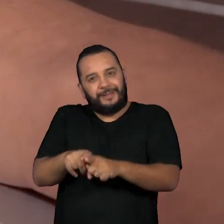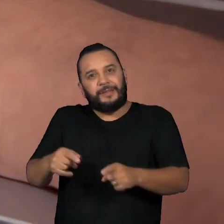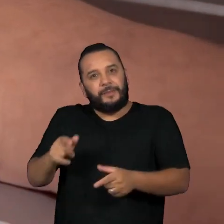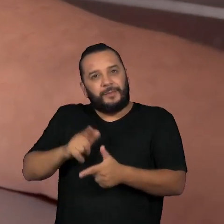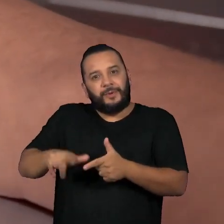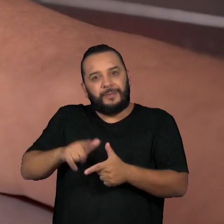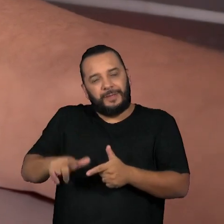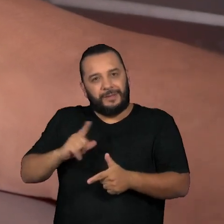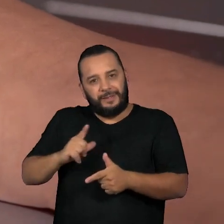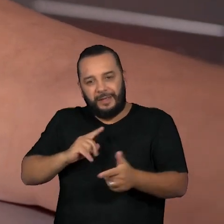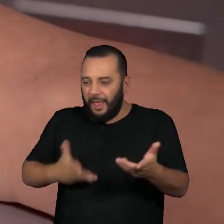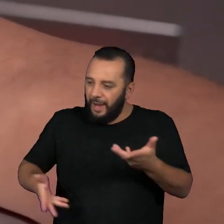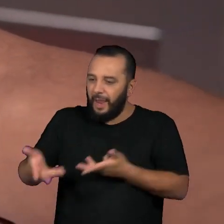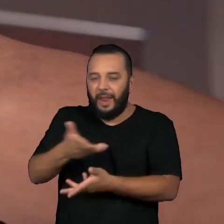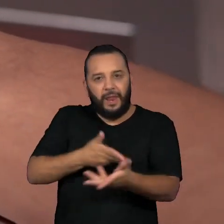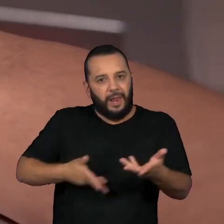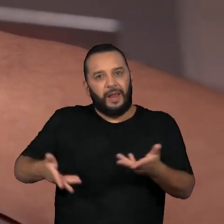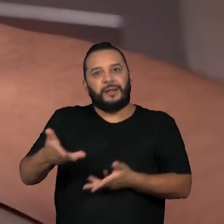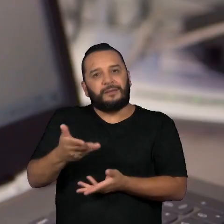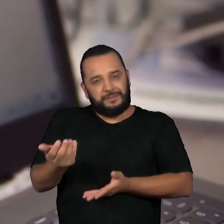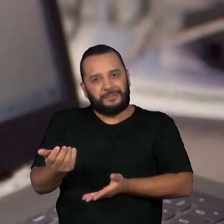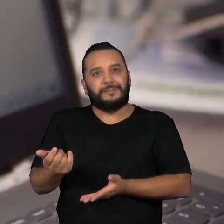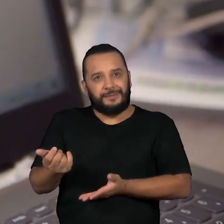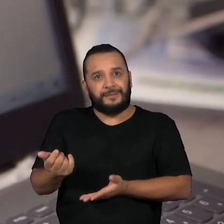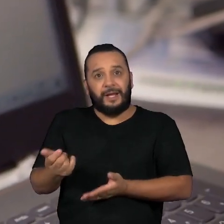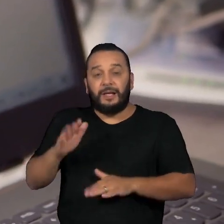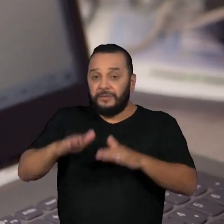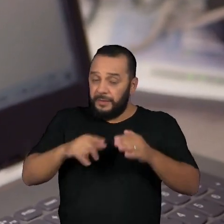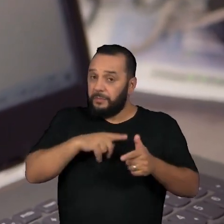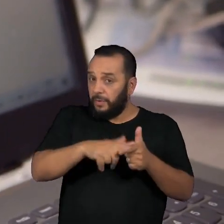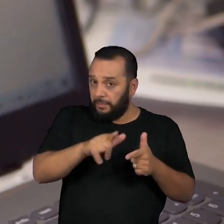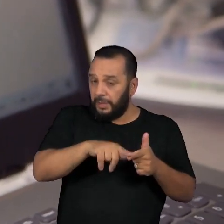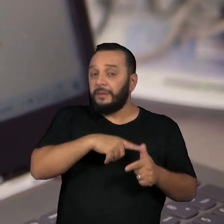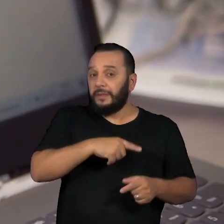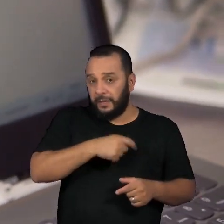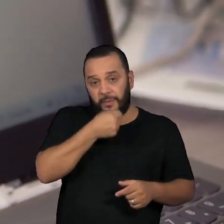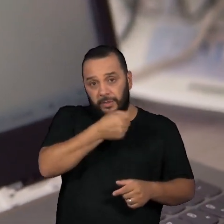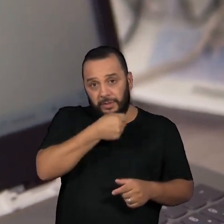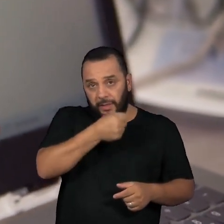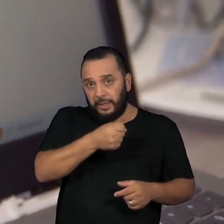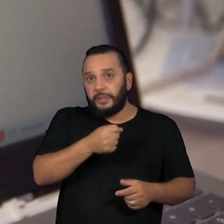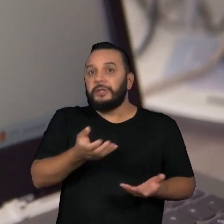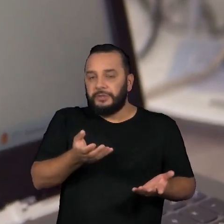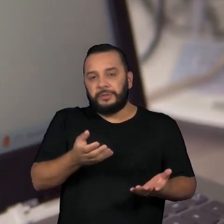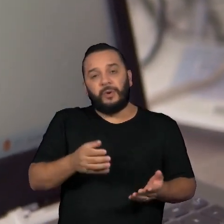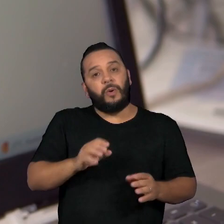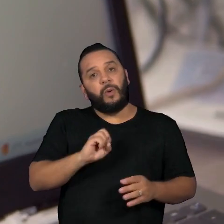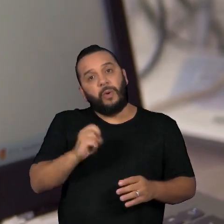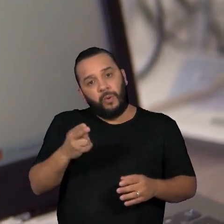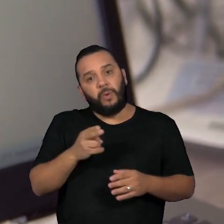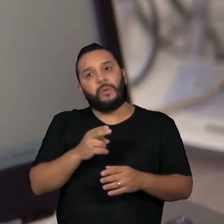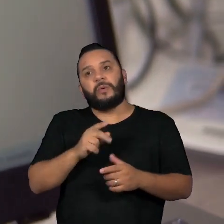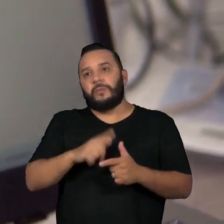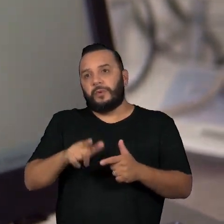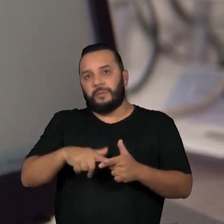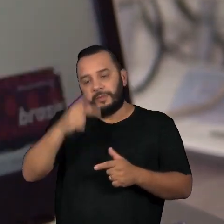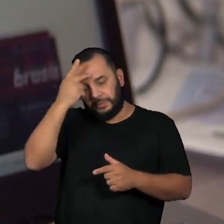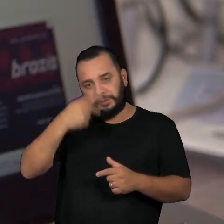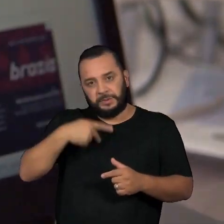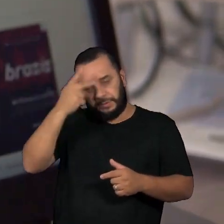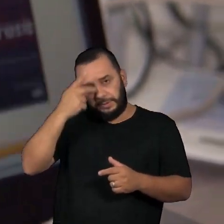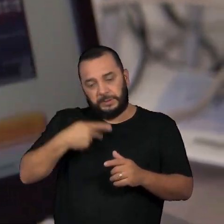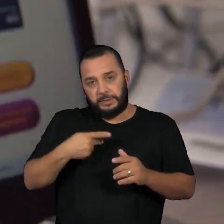que eu estou tendo para fazer uma reportagem. Acontece da gente ter algum problema pessoal e as nossas chefes,